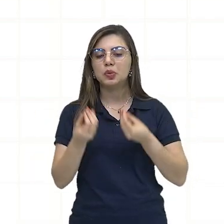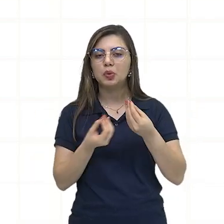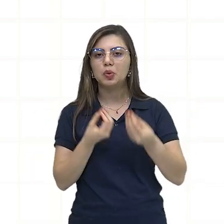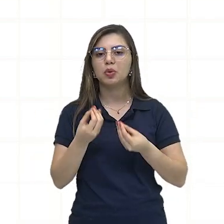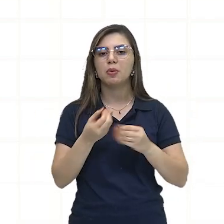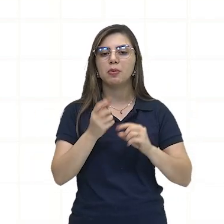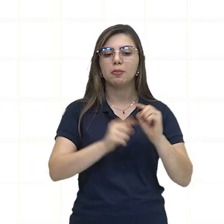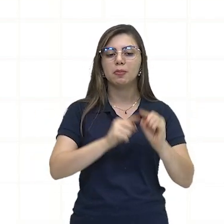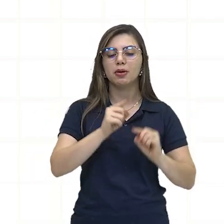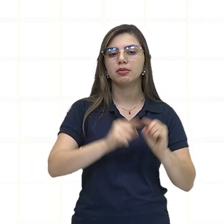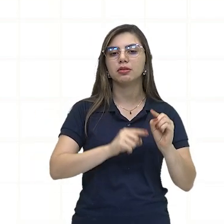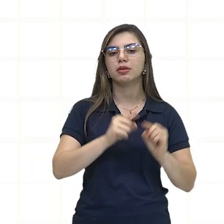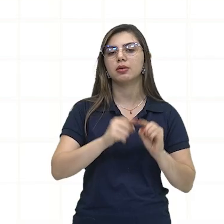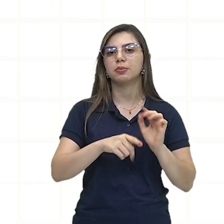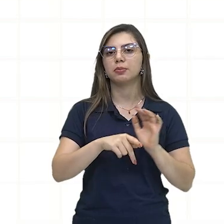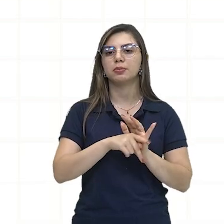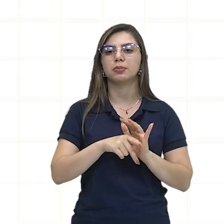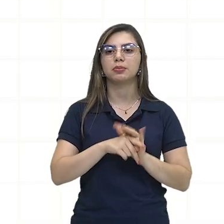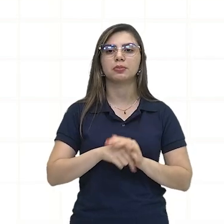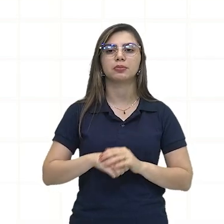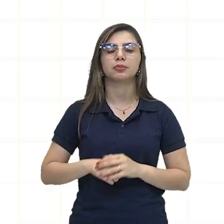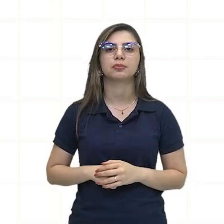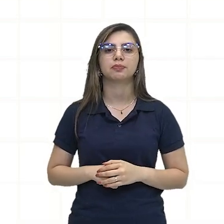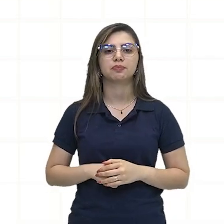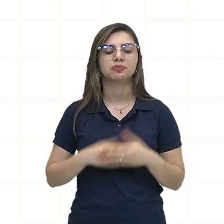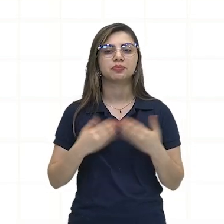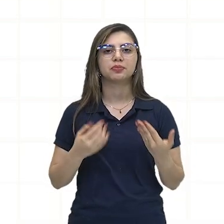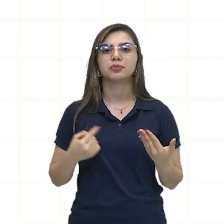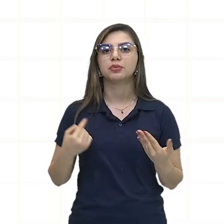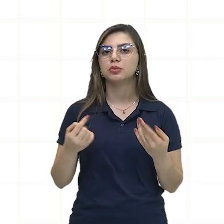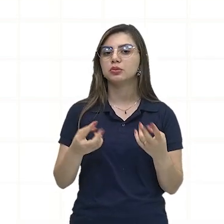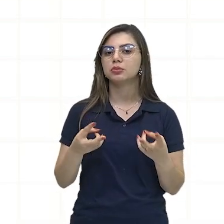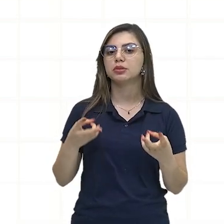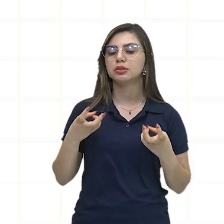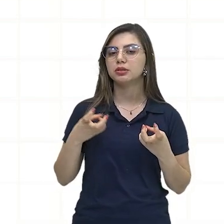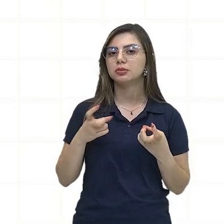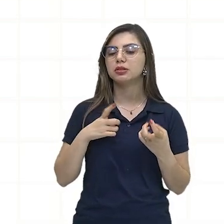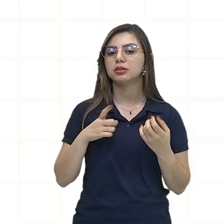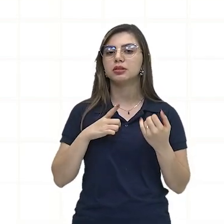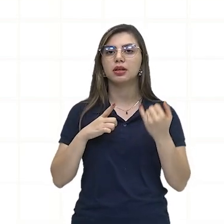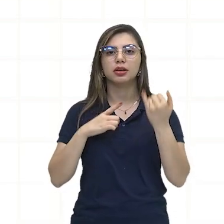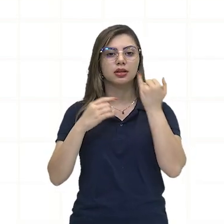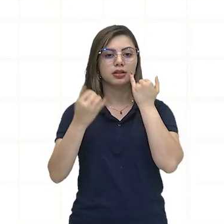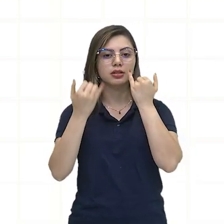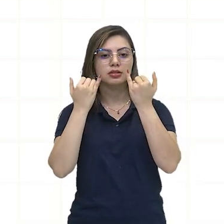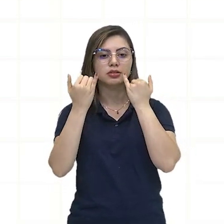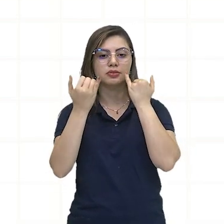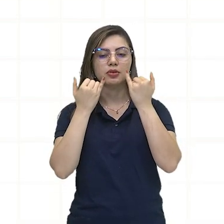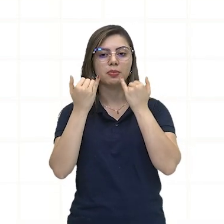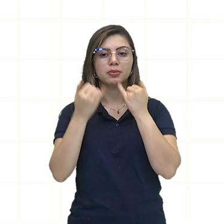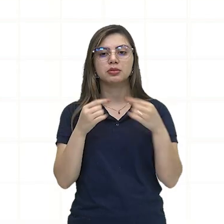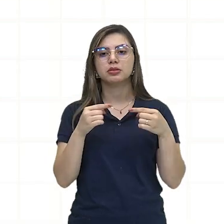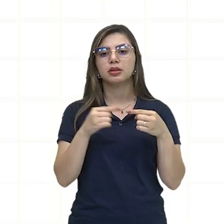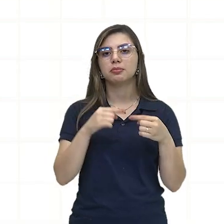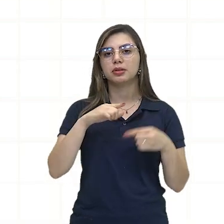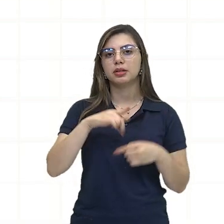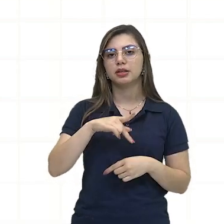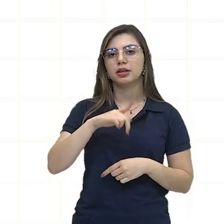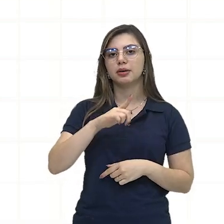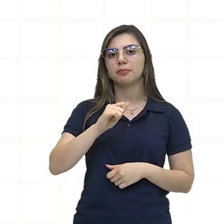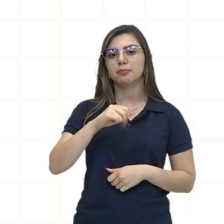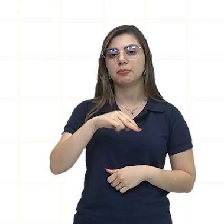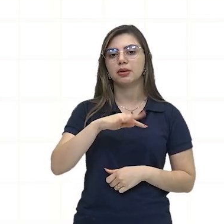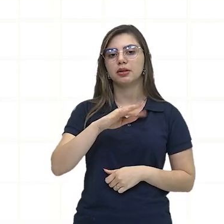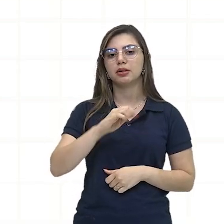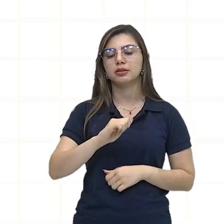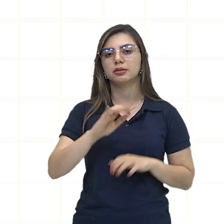dos cômodos dessa residência. Então, a gente verifica essas informações quanto à planta. E agora